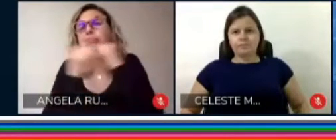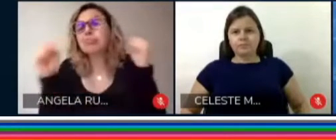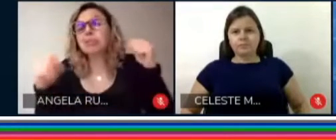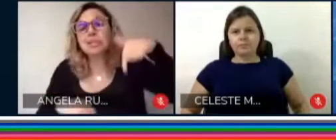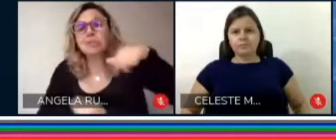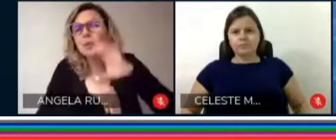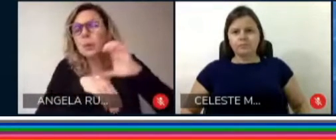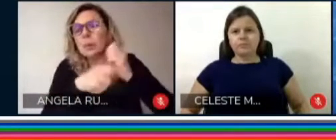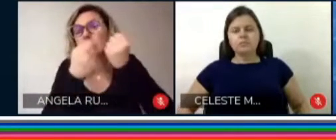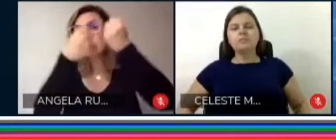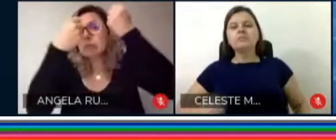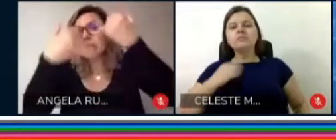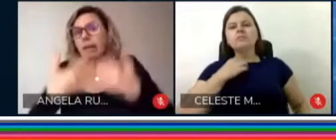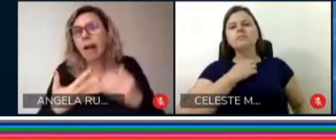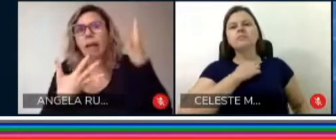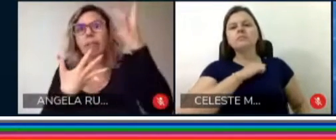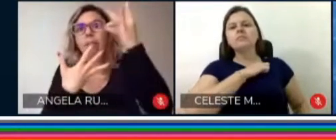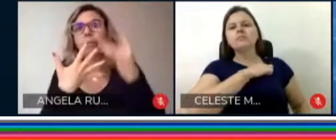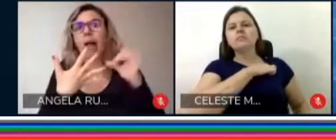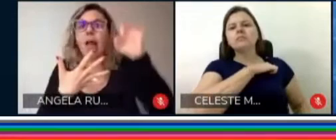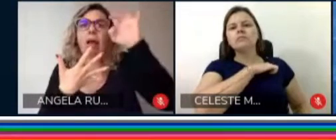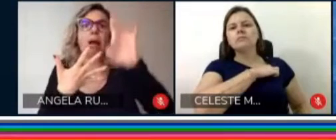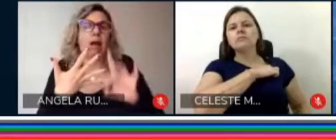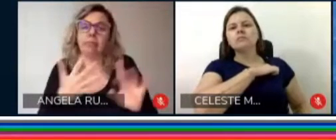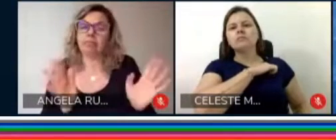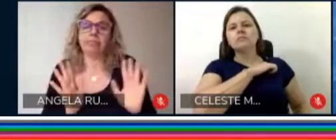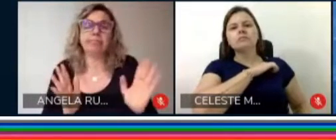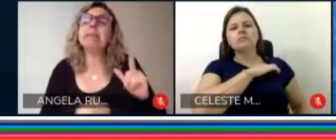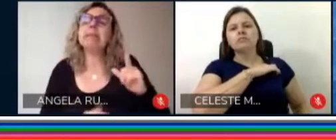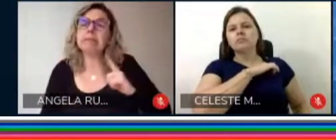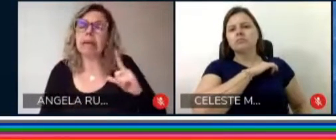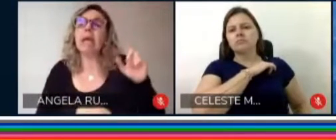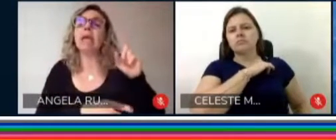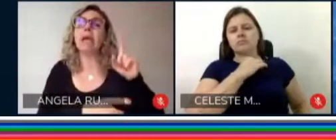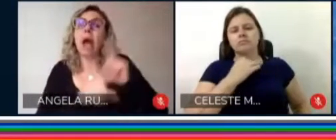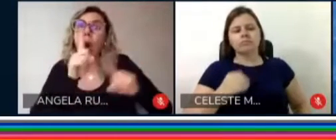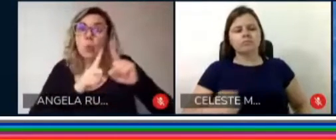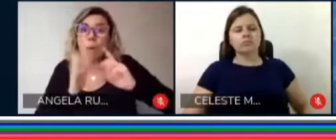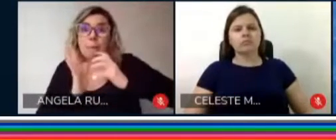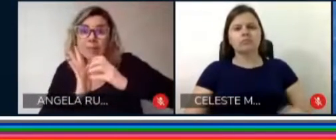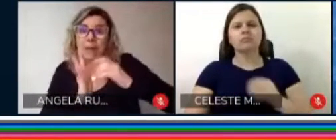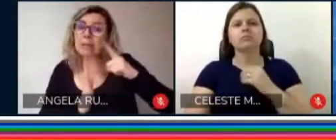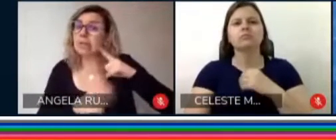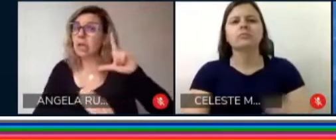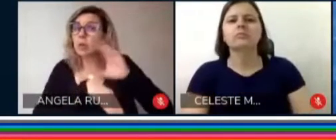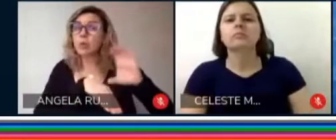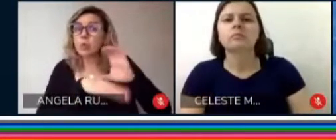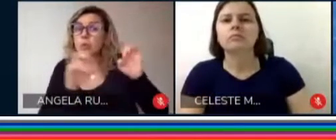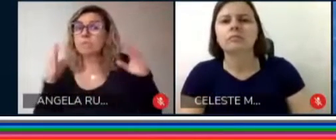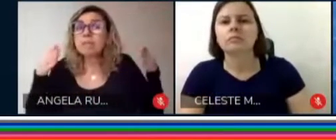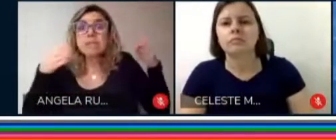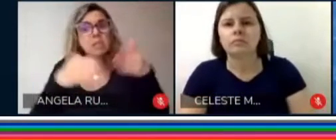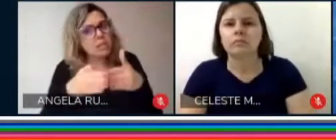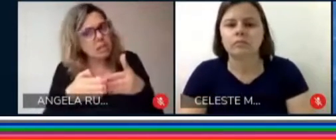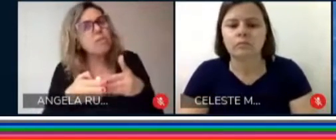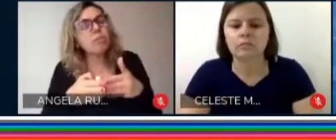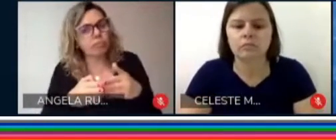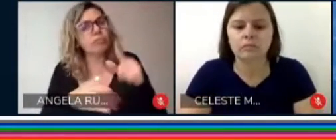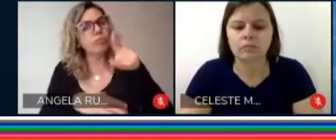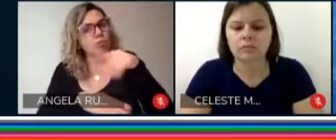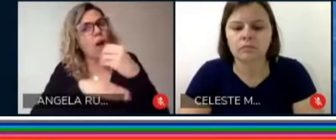no curso, é por isso que nós temos cursos específicos para algumas delas, e já deixo aqui dito